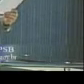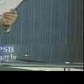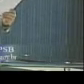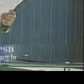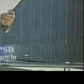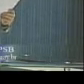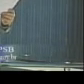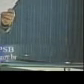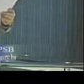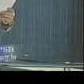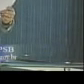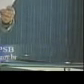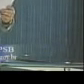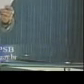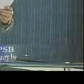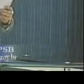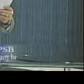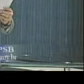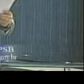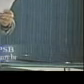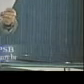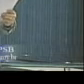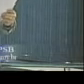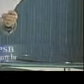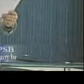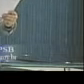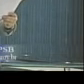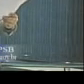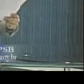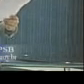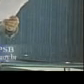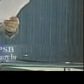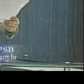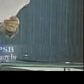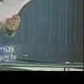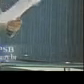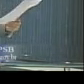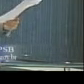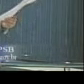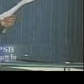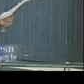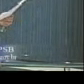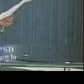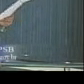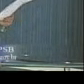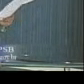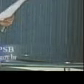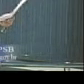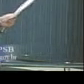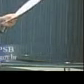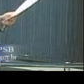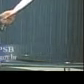71,54% do previsto para ser arrecadado o ano inteiro e muito mais do que o efetivamente arrecadado